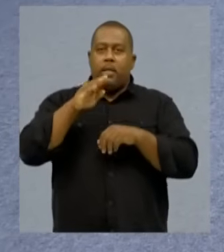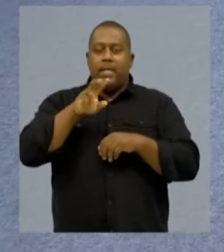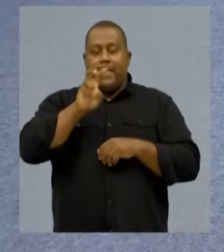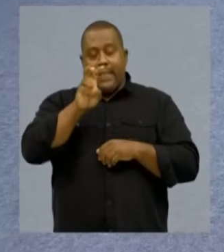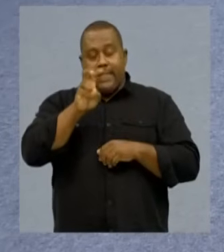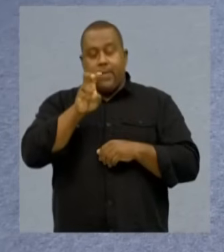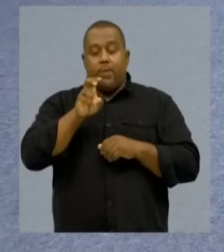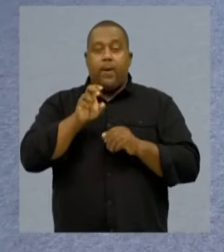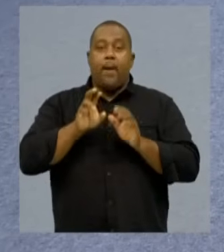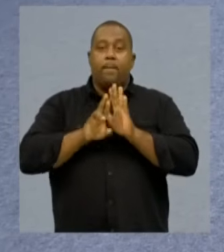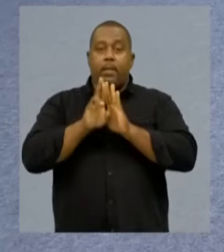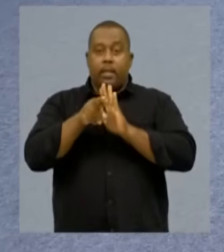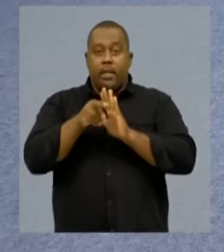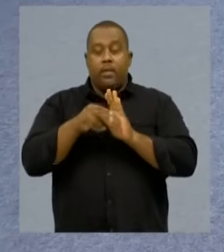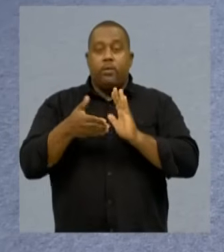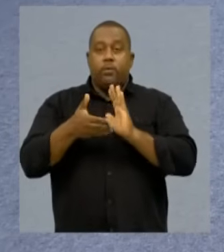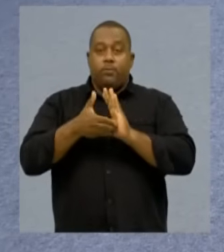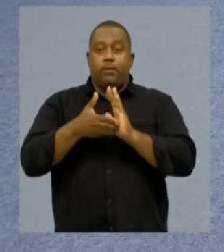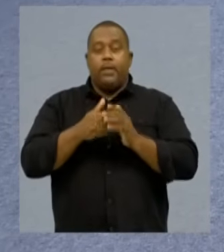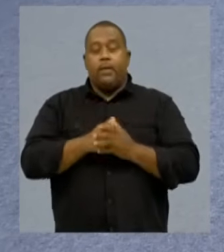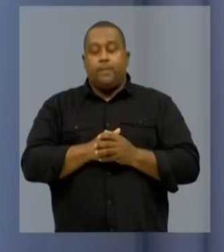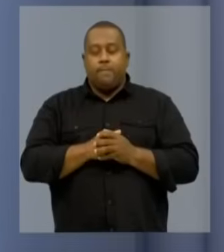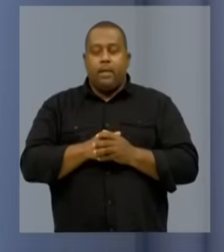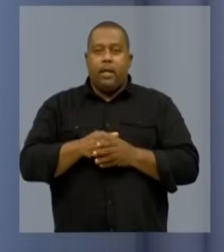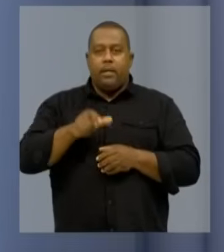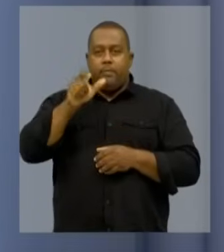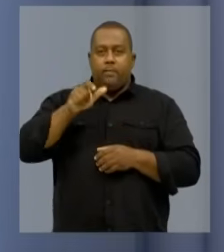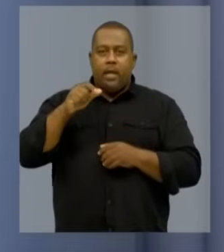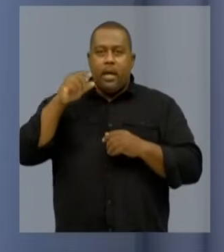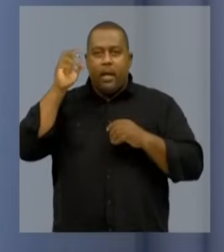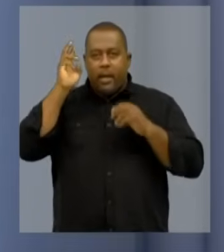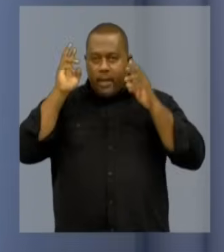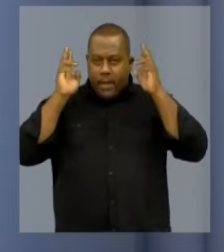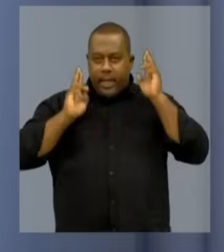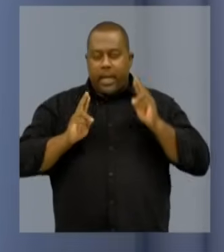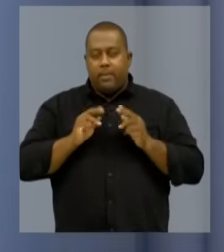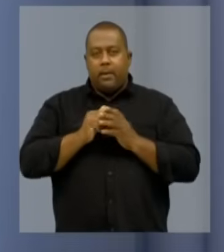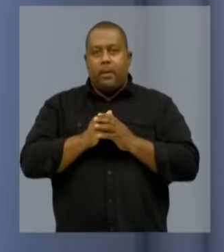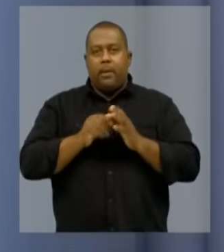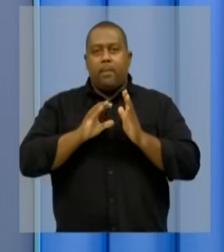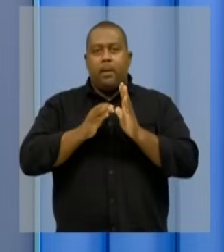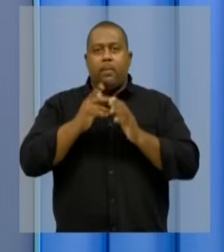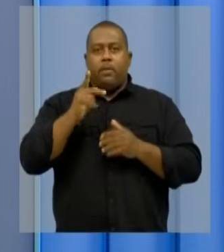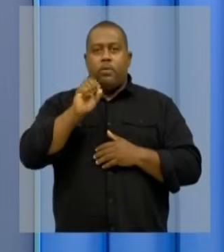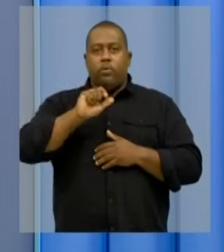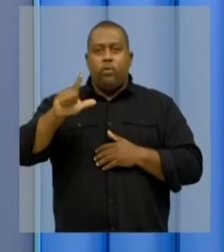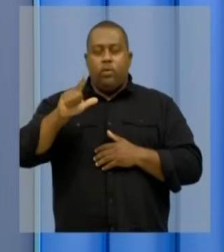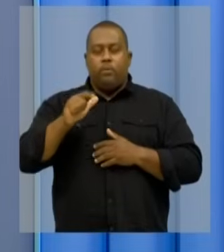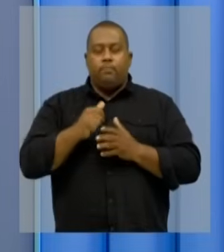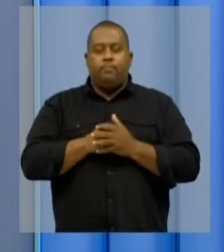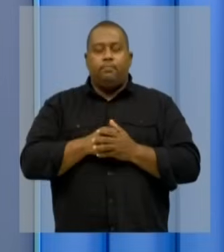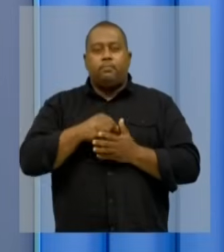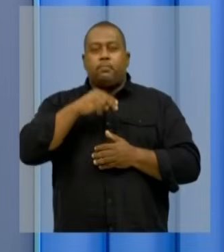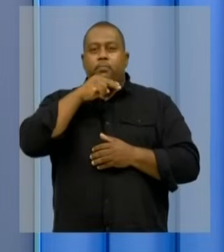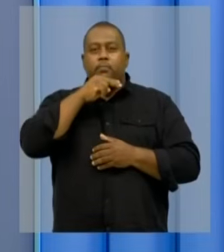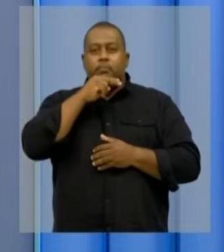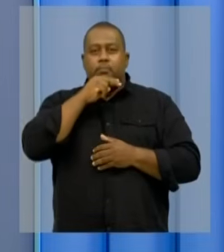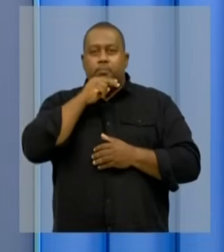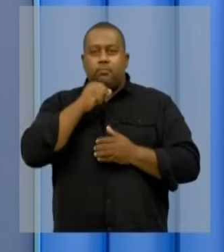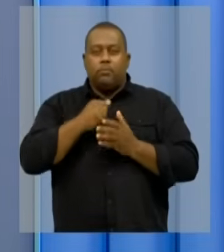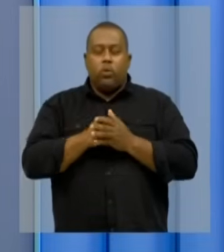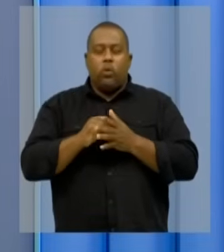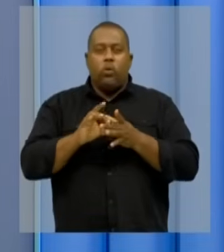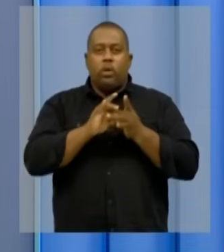no Congresso Nacional. São eles Kleber Rosa, do PSOL, ACM Neto, do